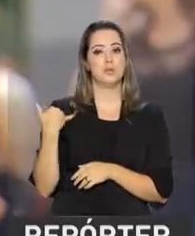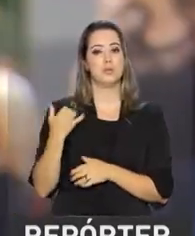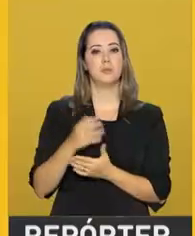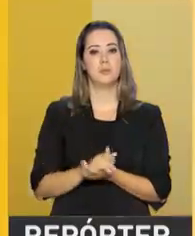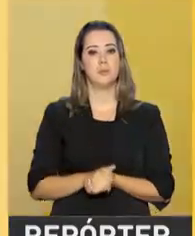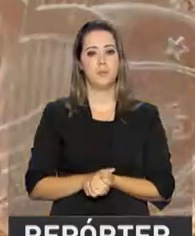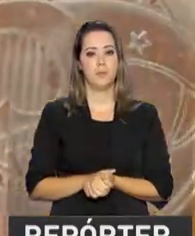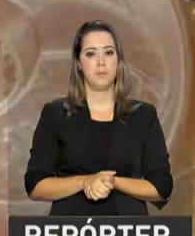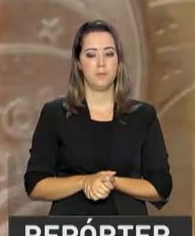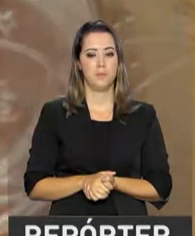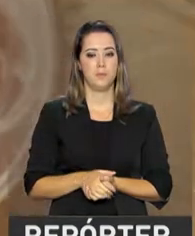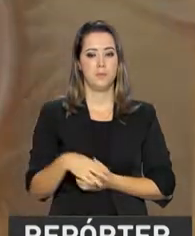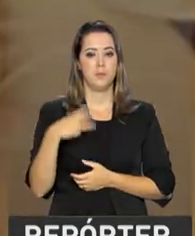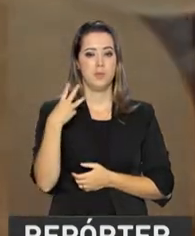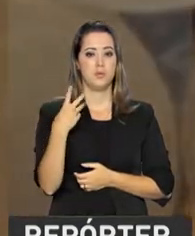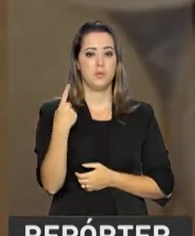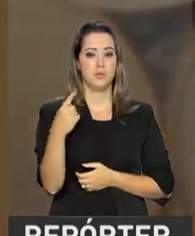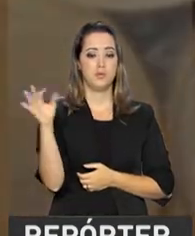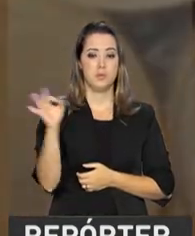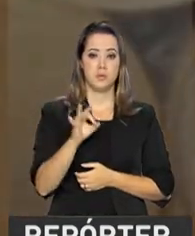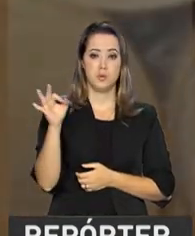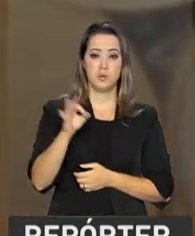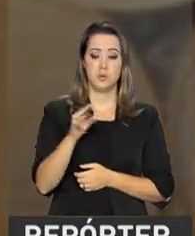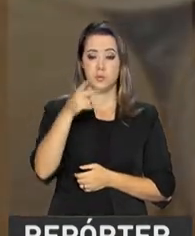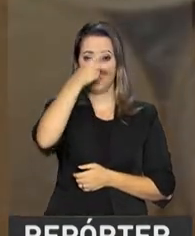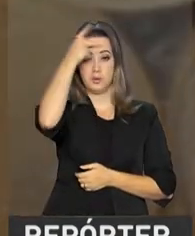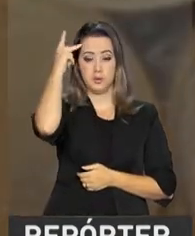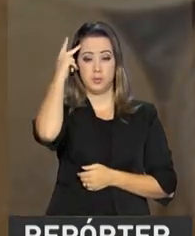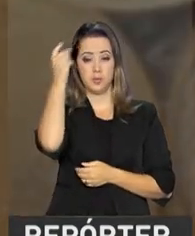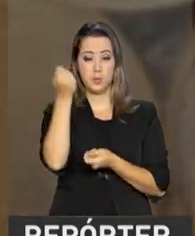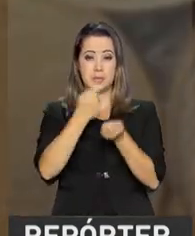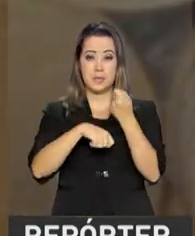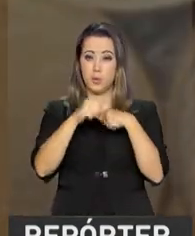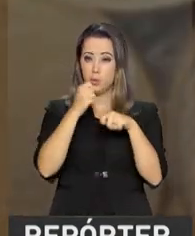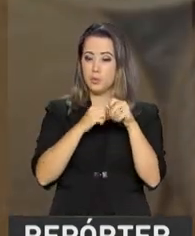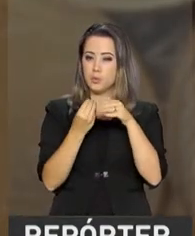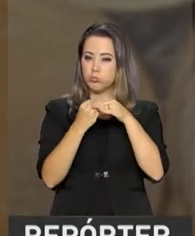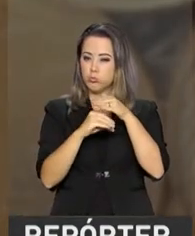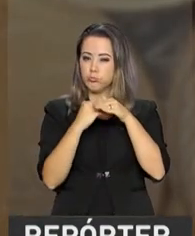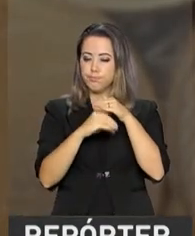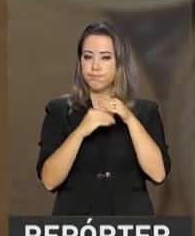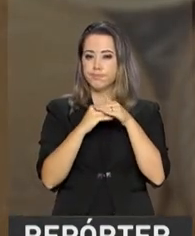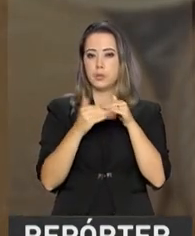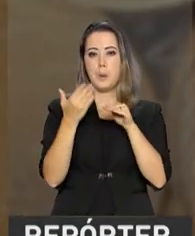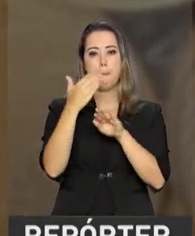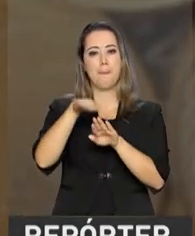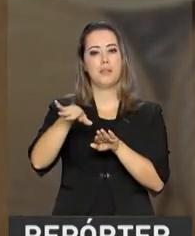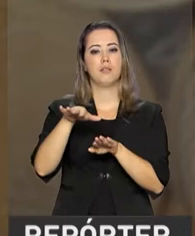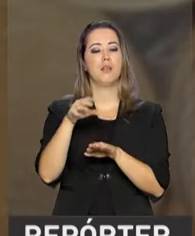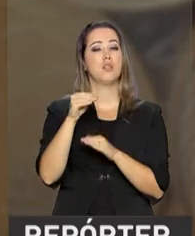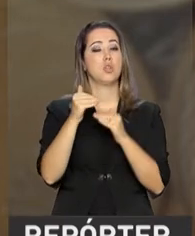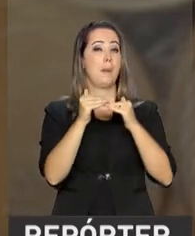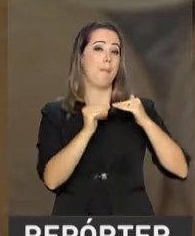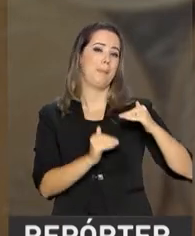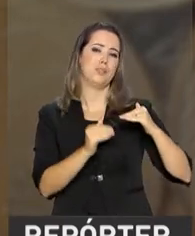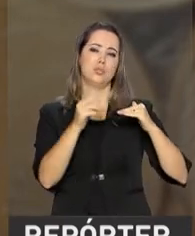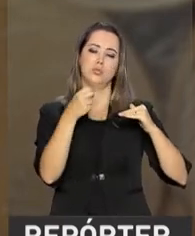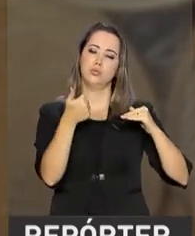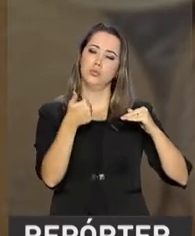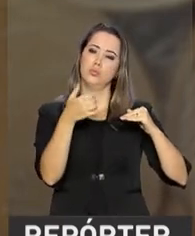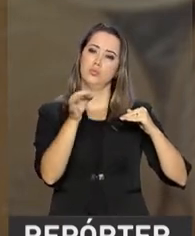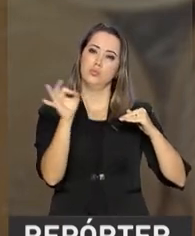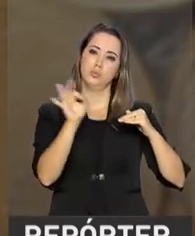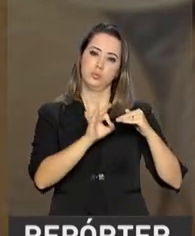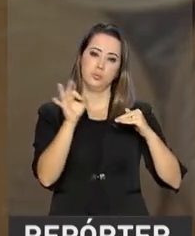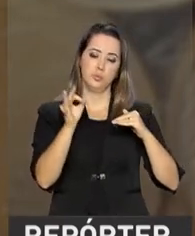menos dos 31 por cento que pouparam parte da renda mais da metade guardou menos de 10% do